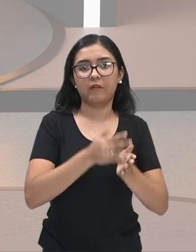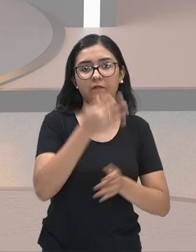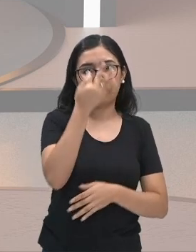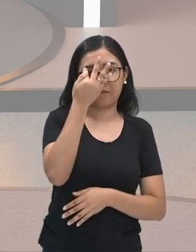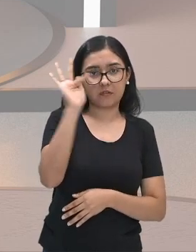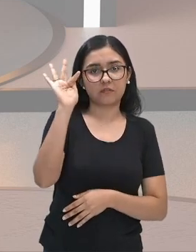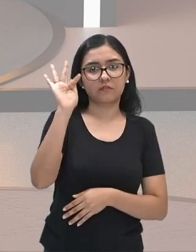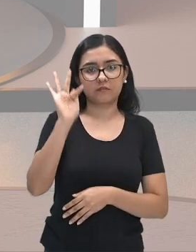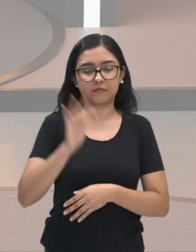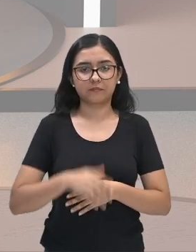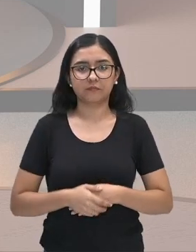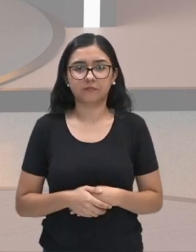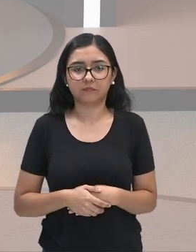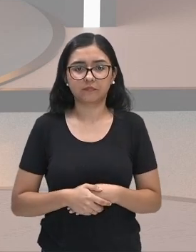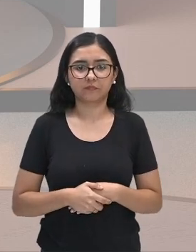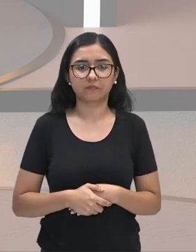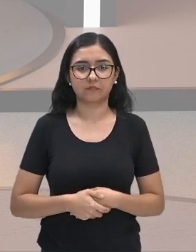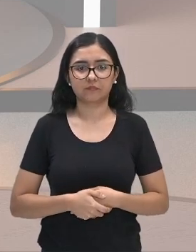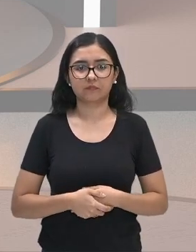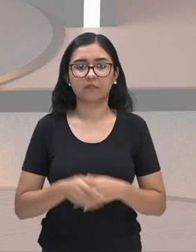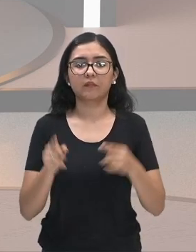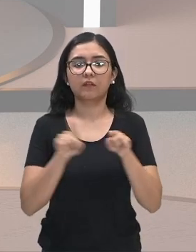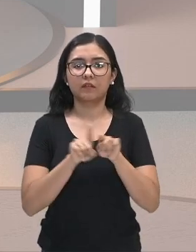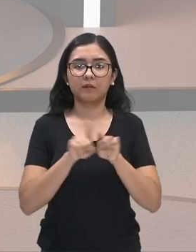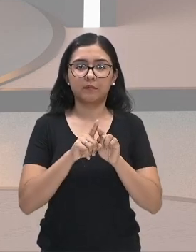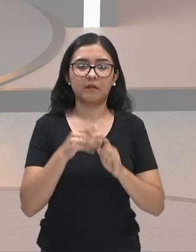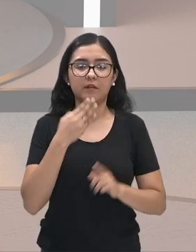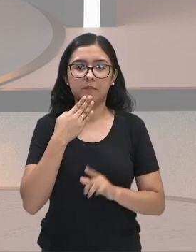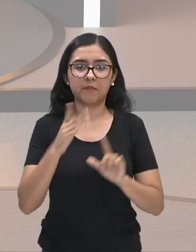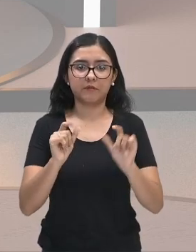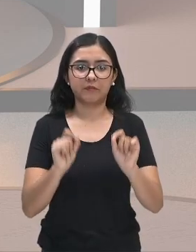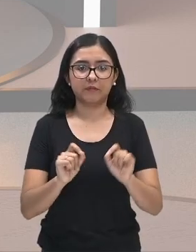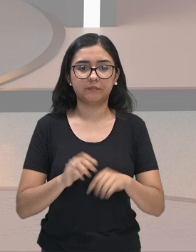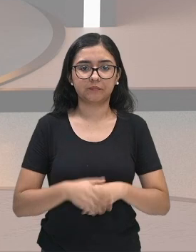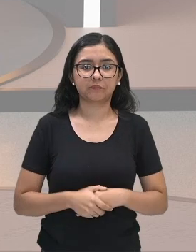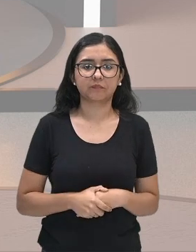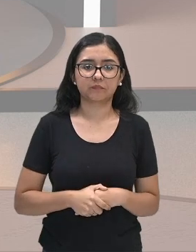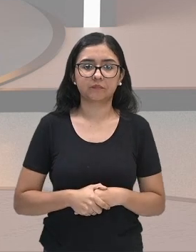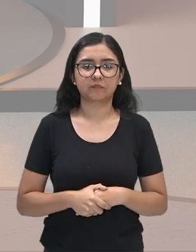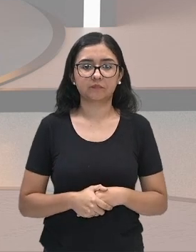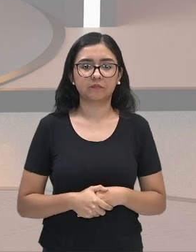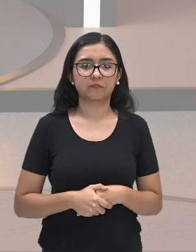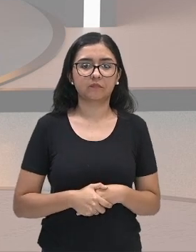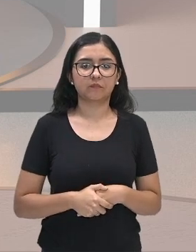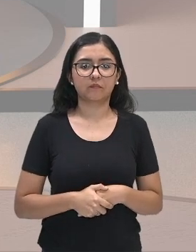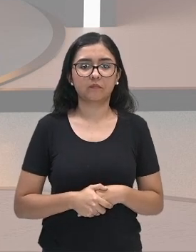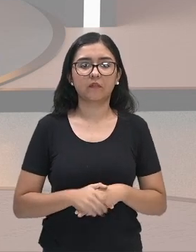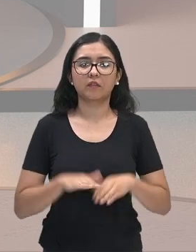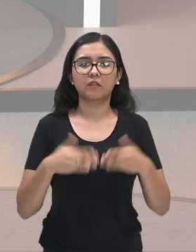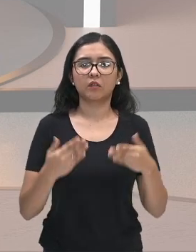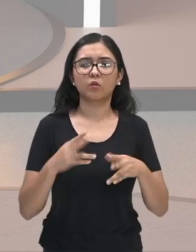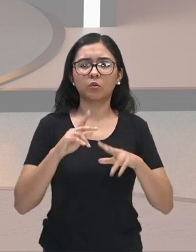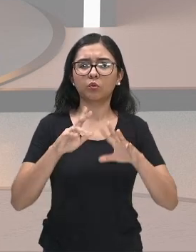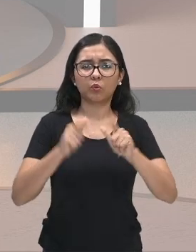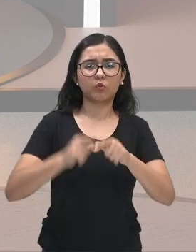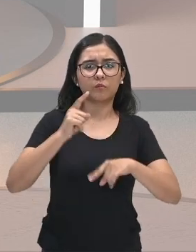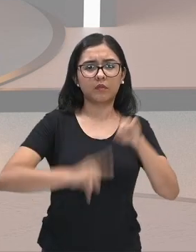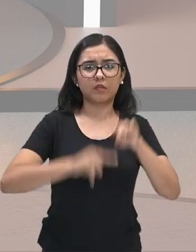francesa. E depois, ele pede o confisco, Portugal deveria confiscar todos os